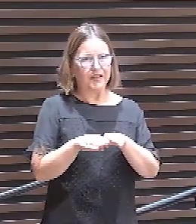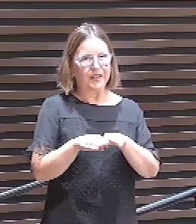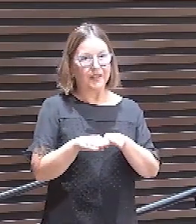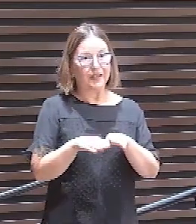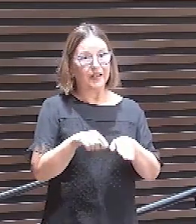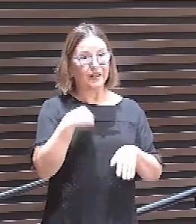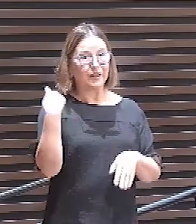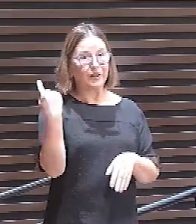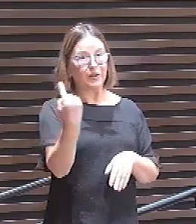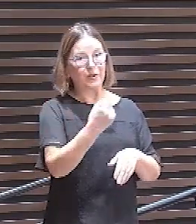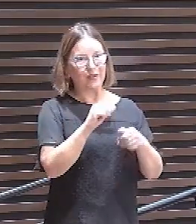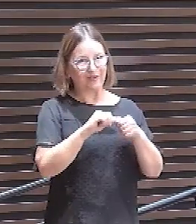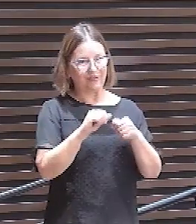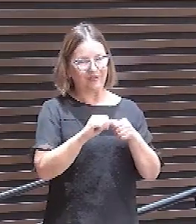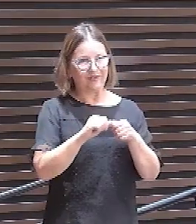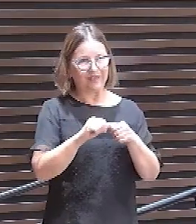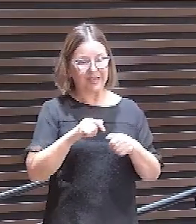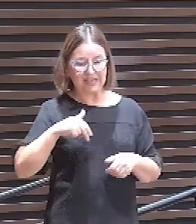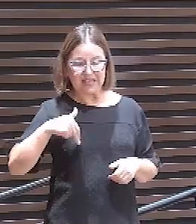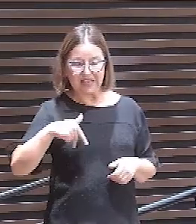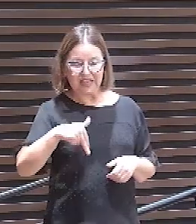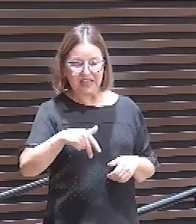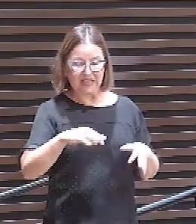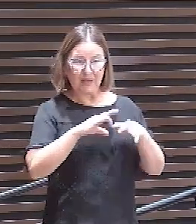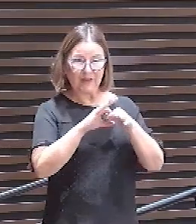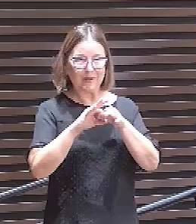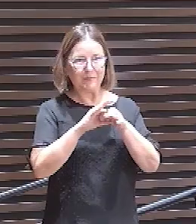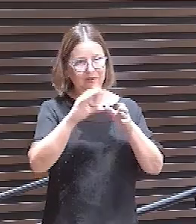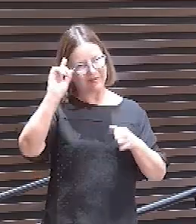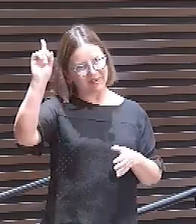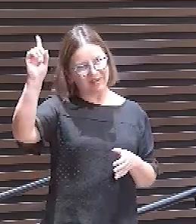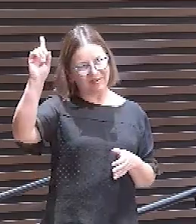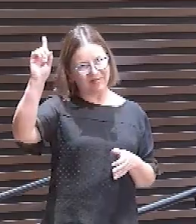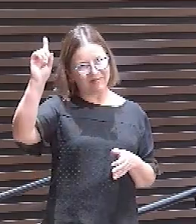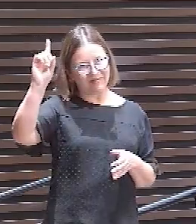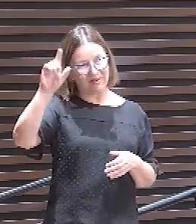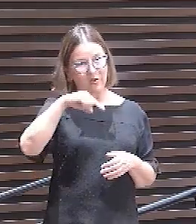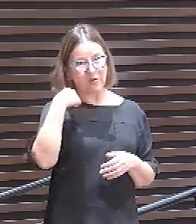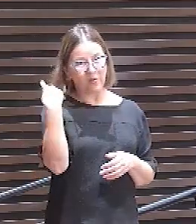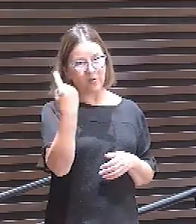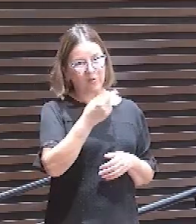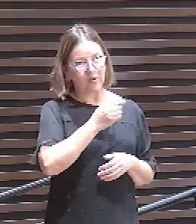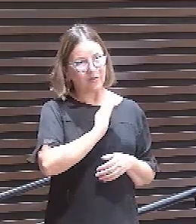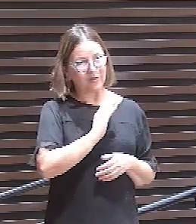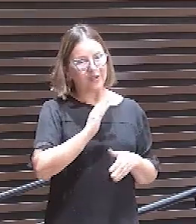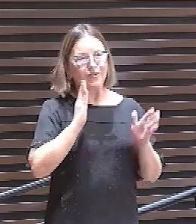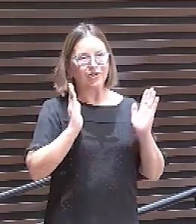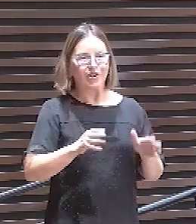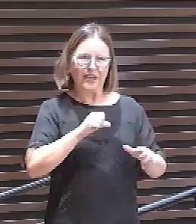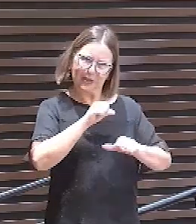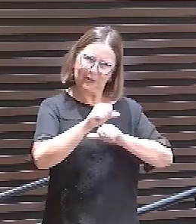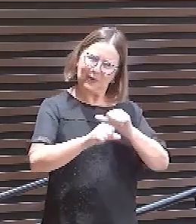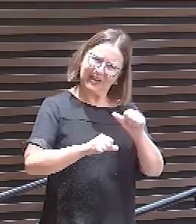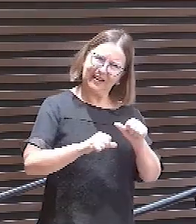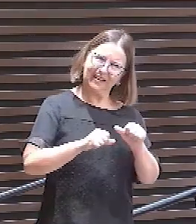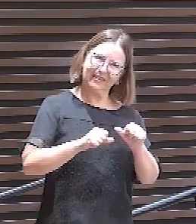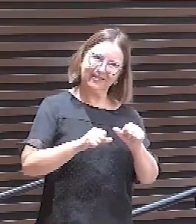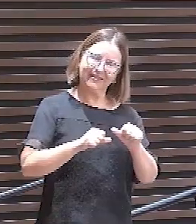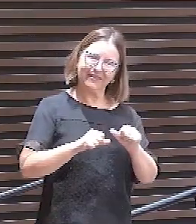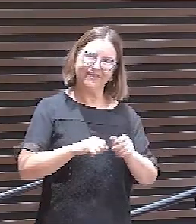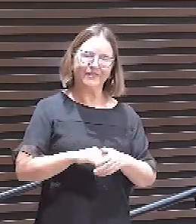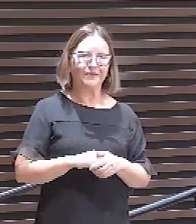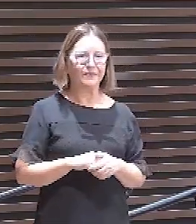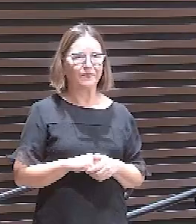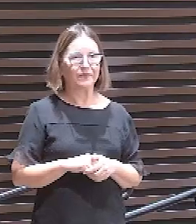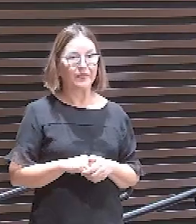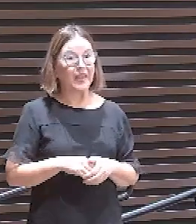Já foi tirado de nós o coração de pedra e já foi nos dado o coração de carne? Será que é isso